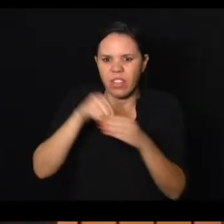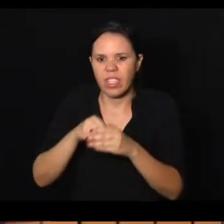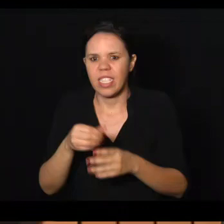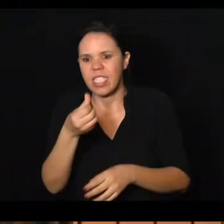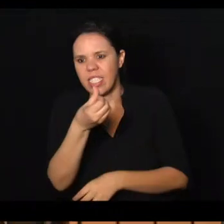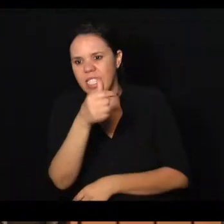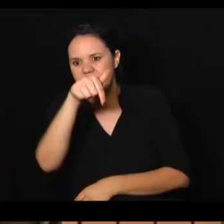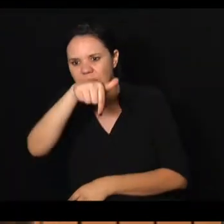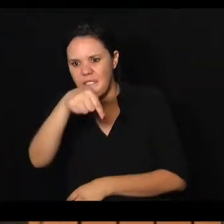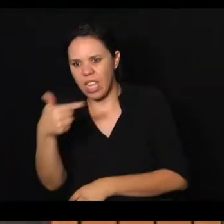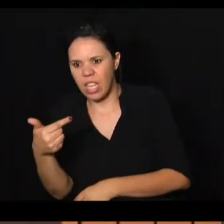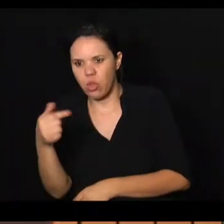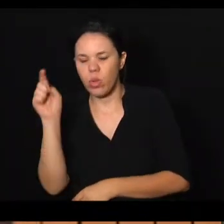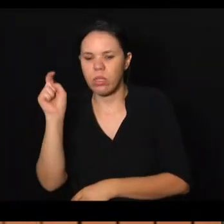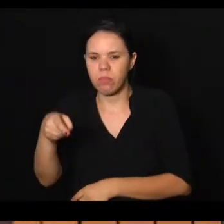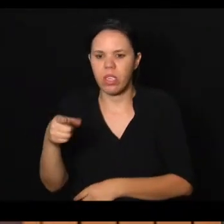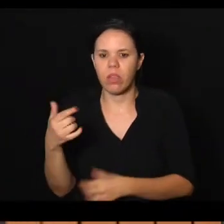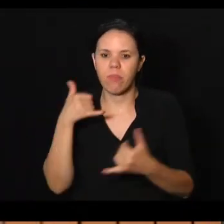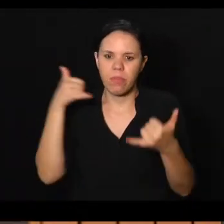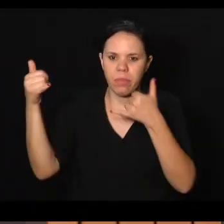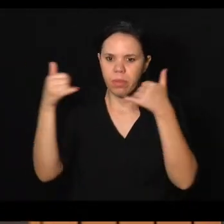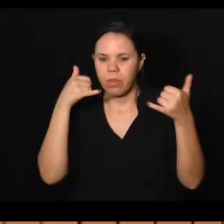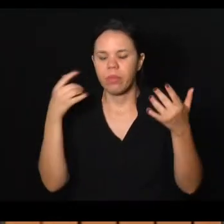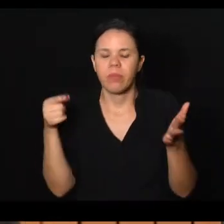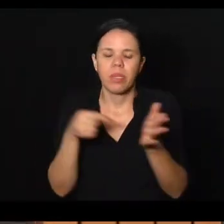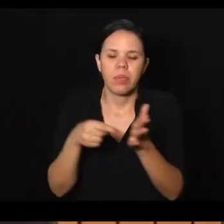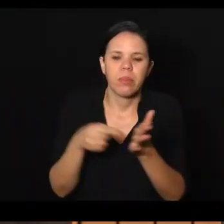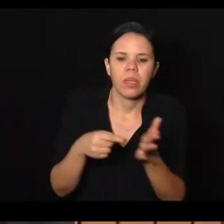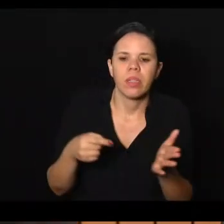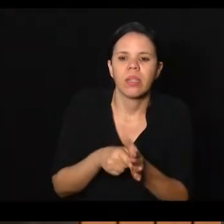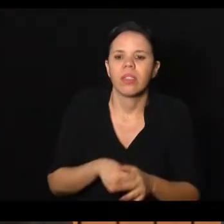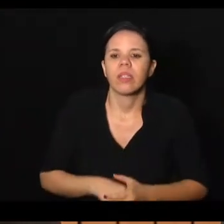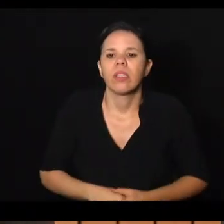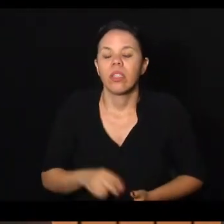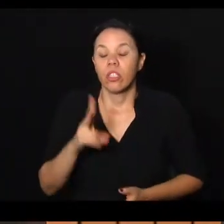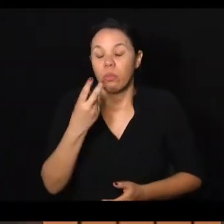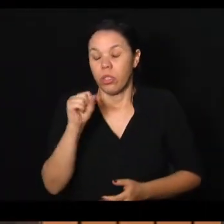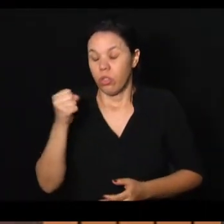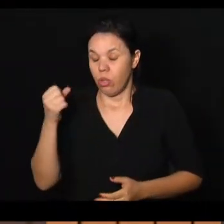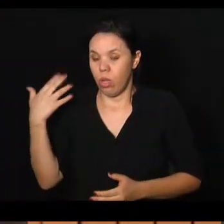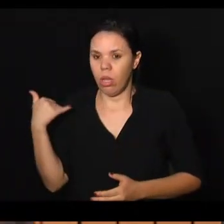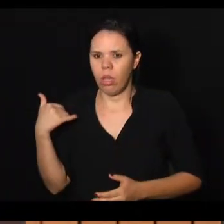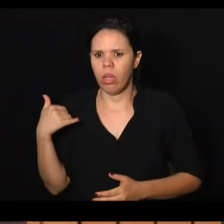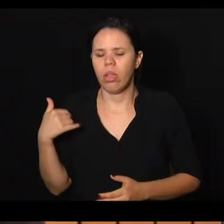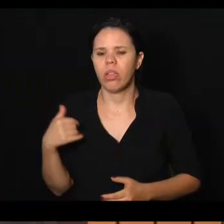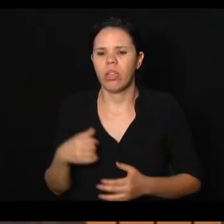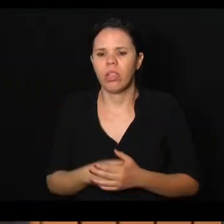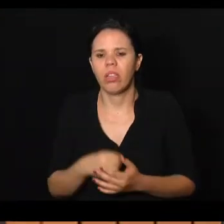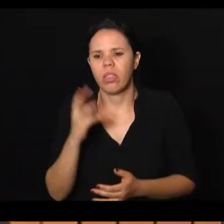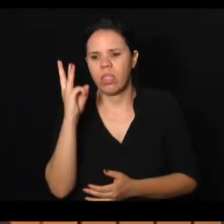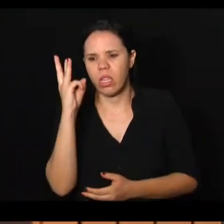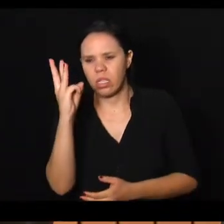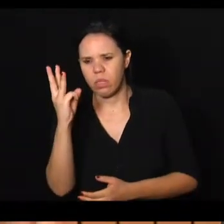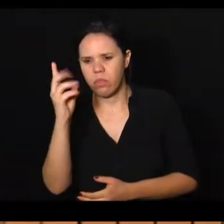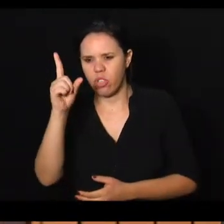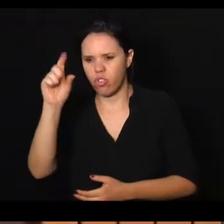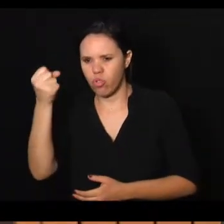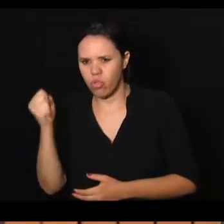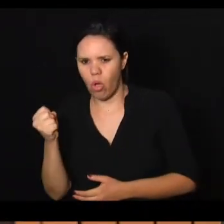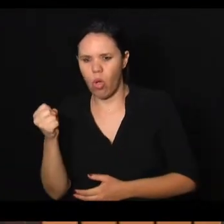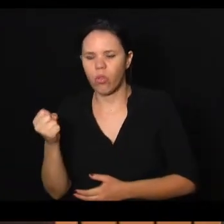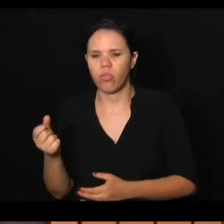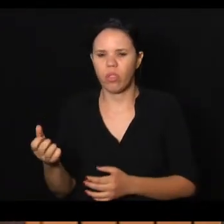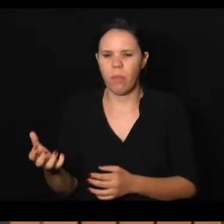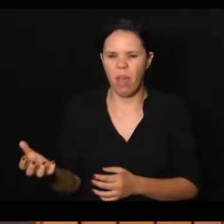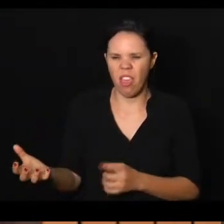denúncias no Ligue 180 em 2018. Violência física, 3.200 denúncias. Violência